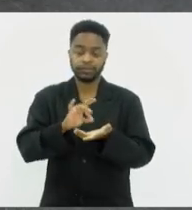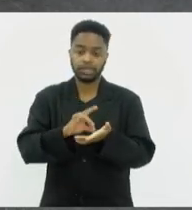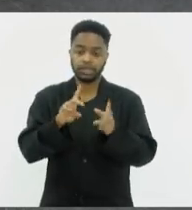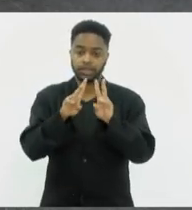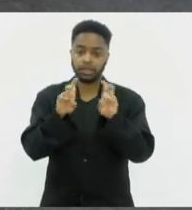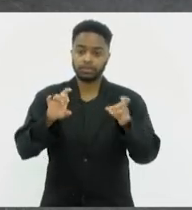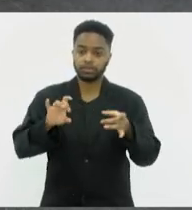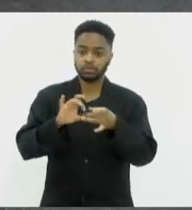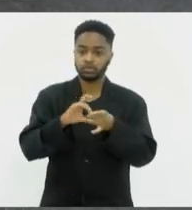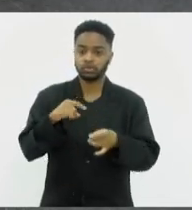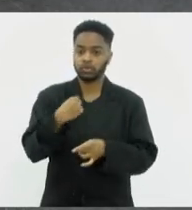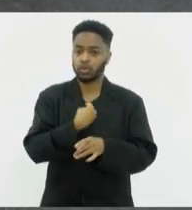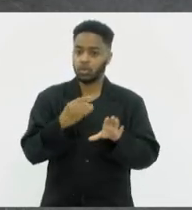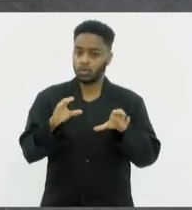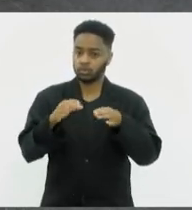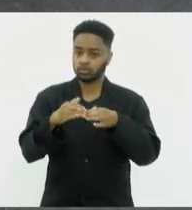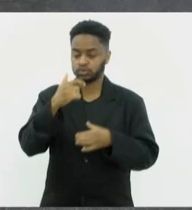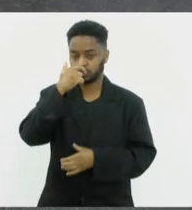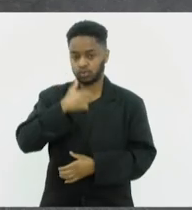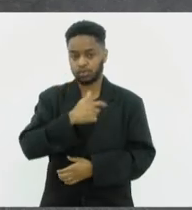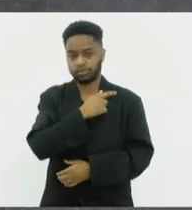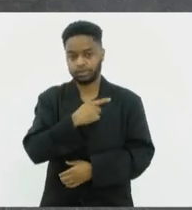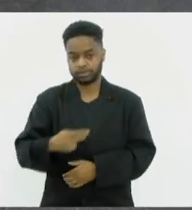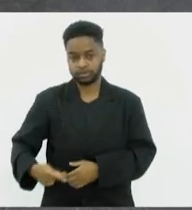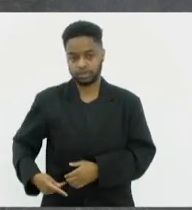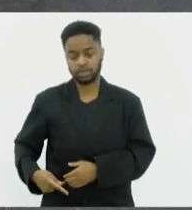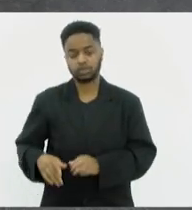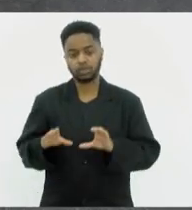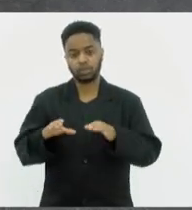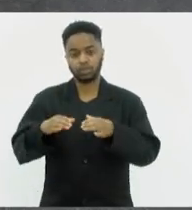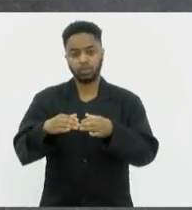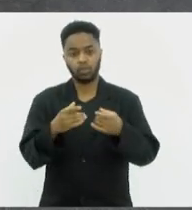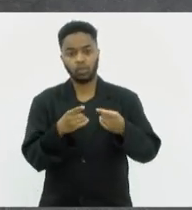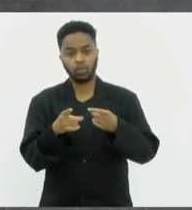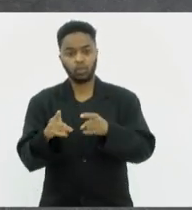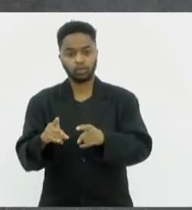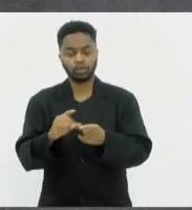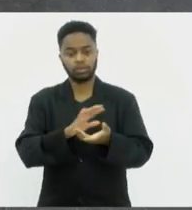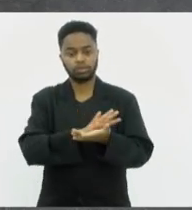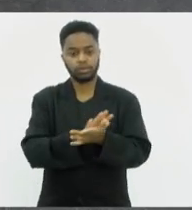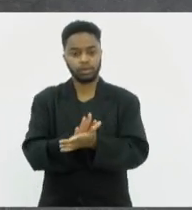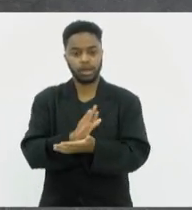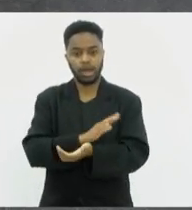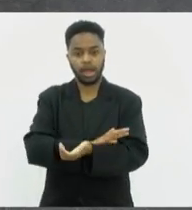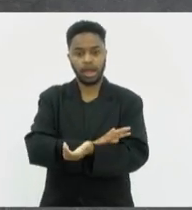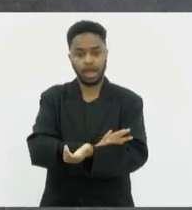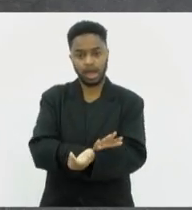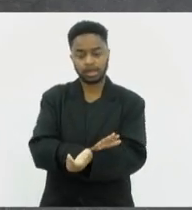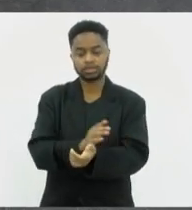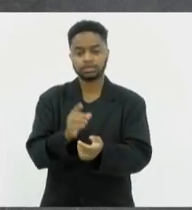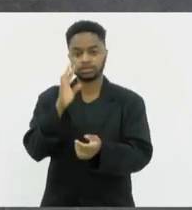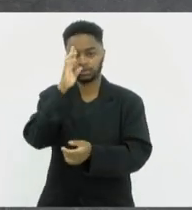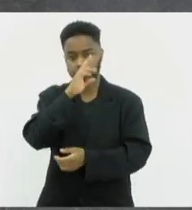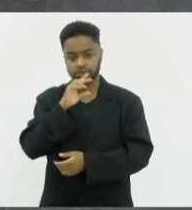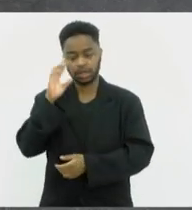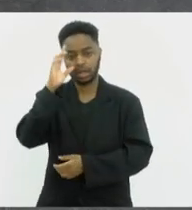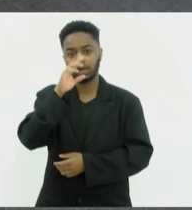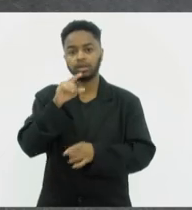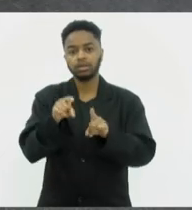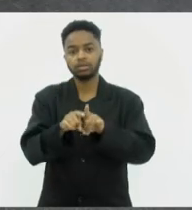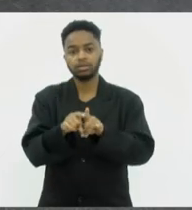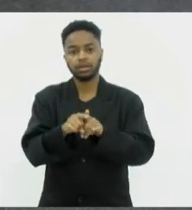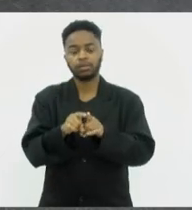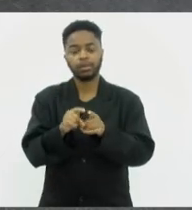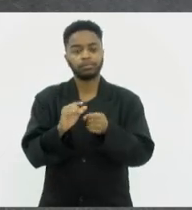comissão, da qual aqui sou o presidente, a Comissão de Combate às Discriminações Raciais, de Intolerância e também